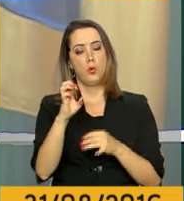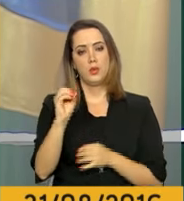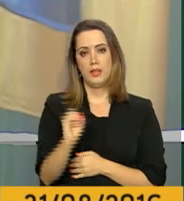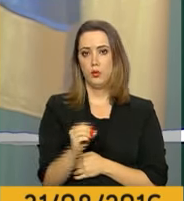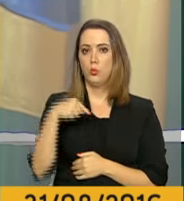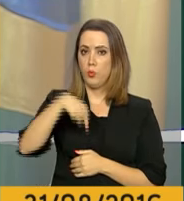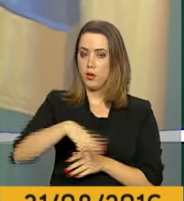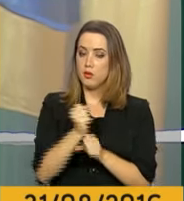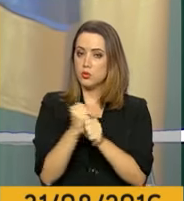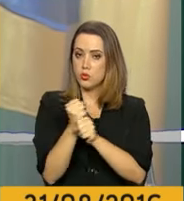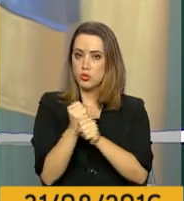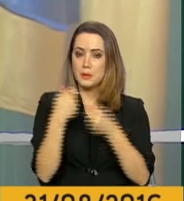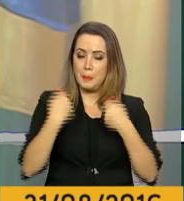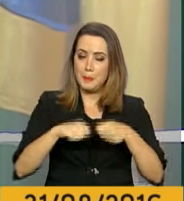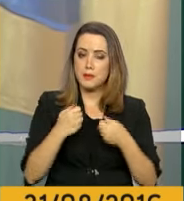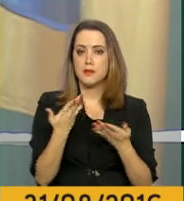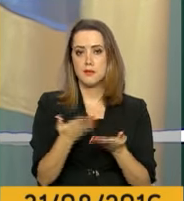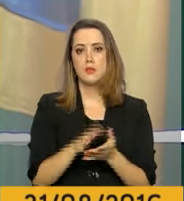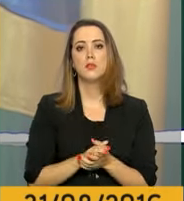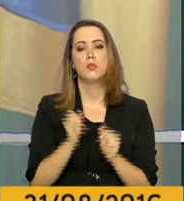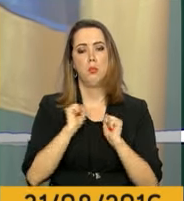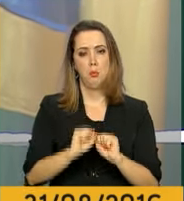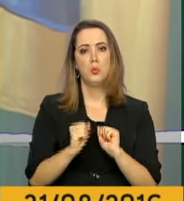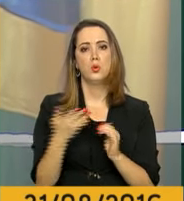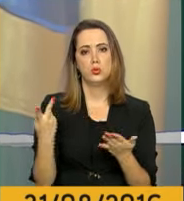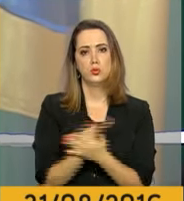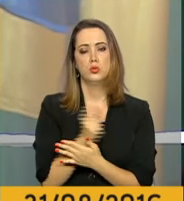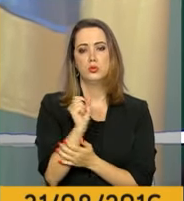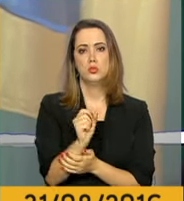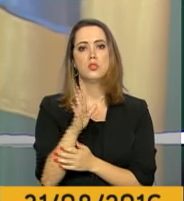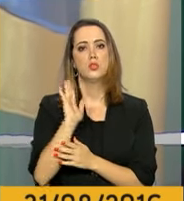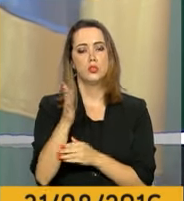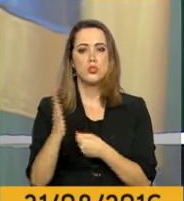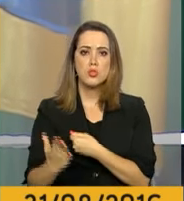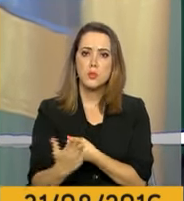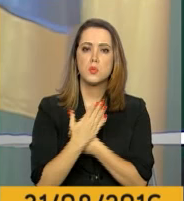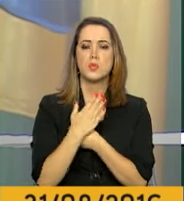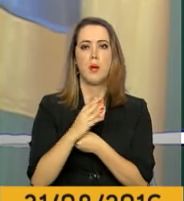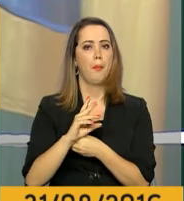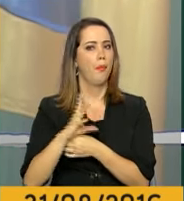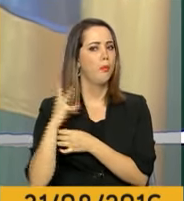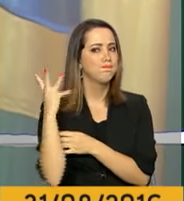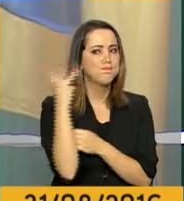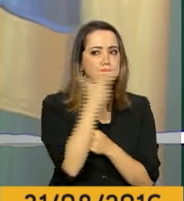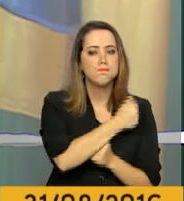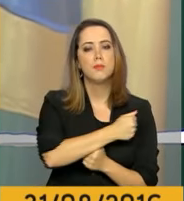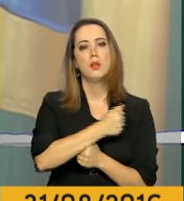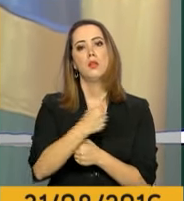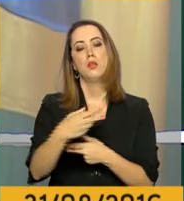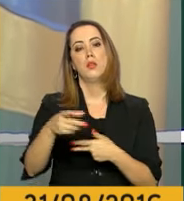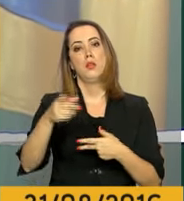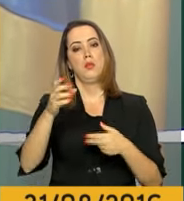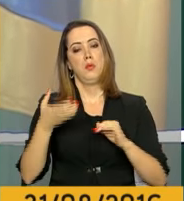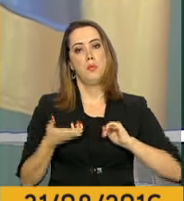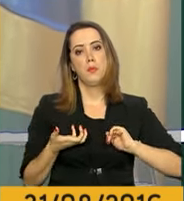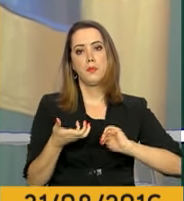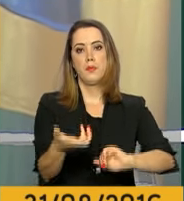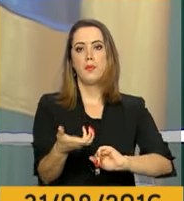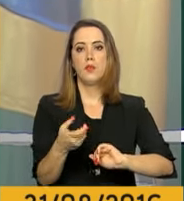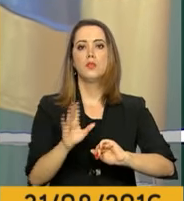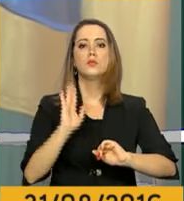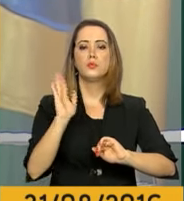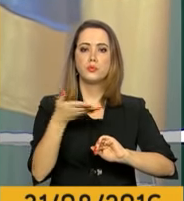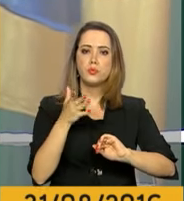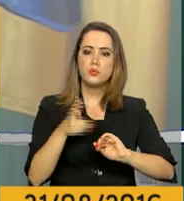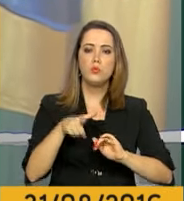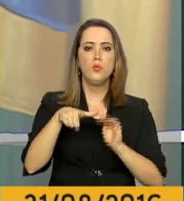ano. E eu acho que há condições para isso. Nós temos tido o apoio extraordinário do Congresso Nacional. Ainda ontem nós